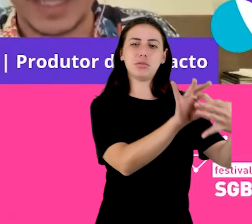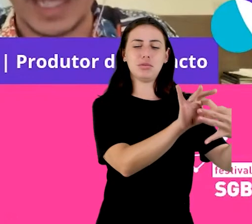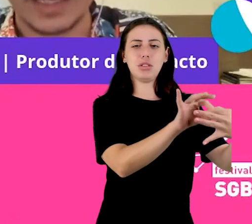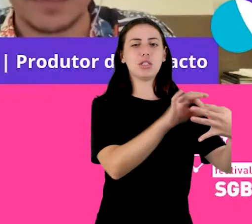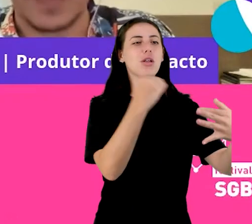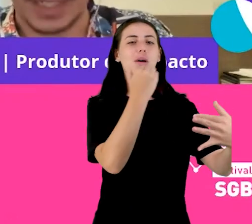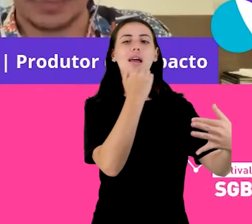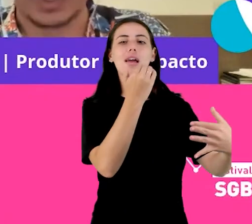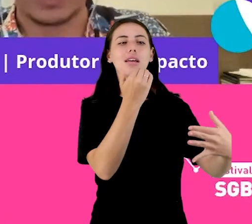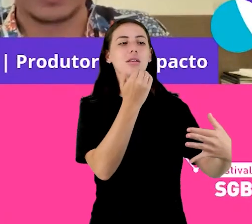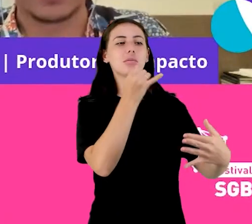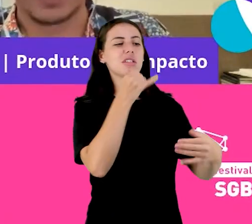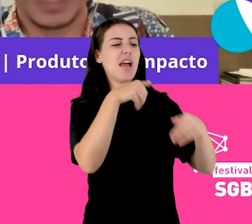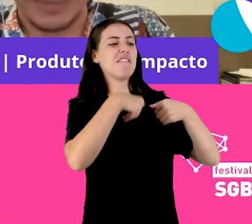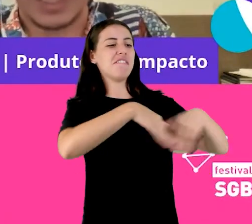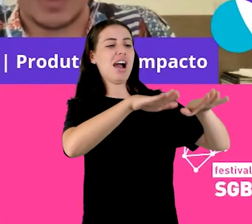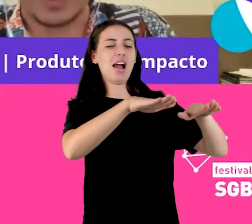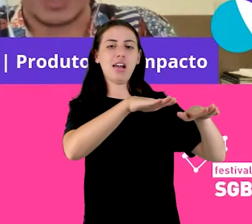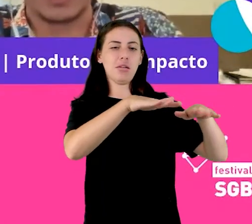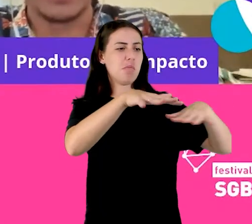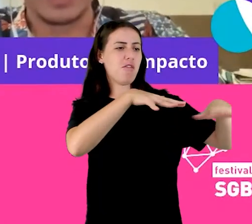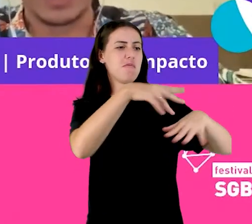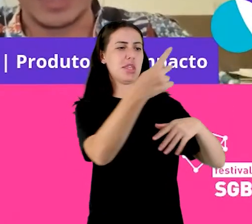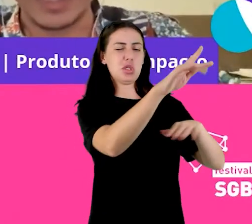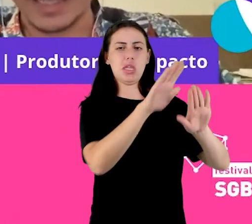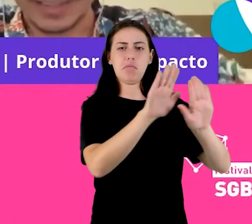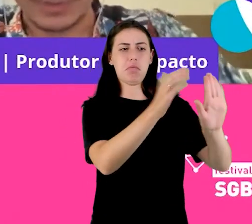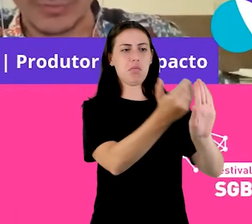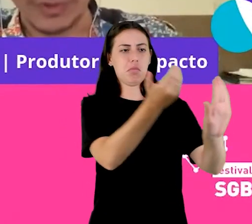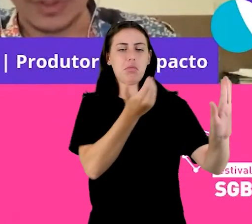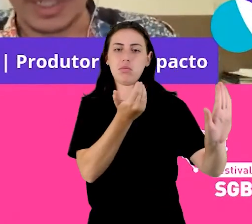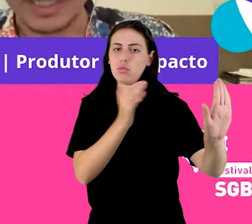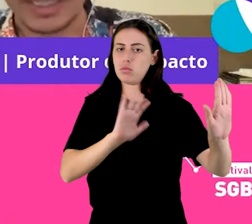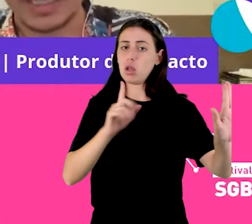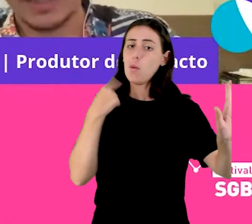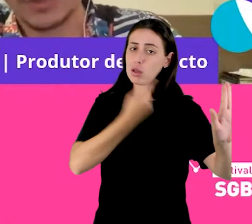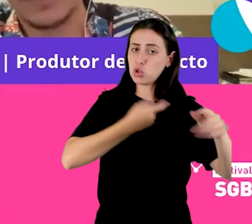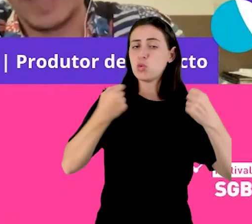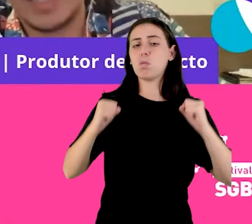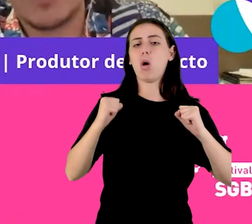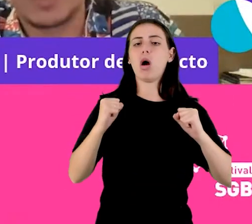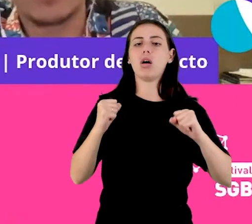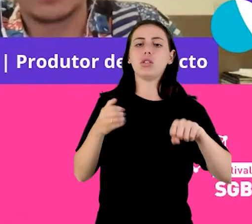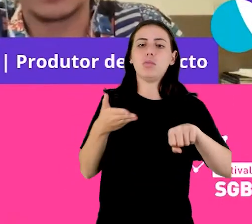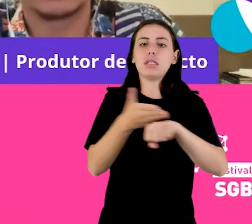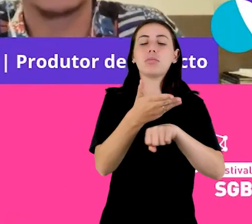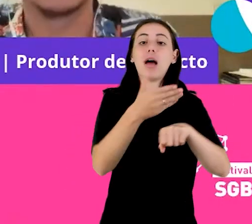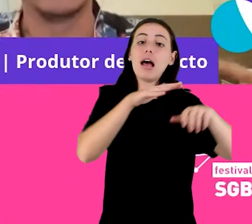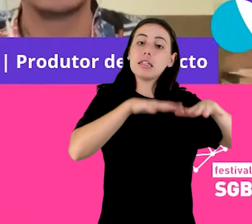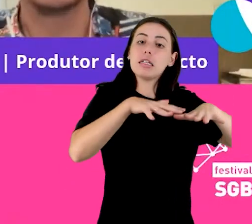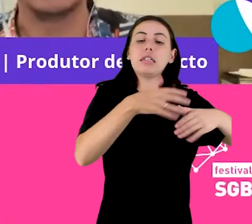trans para estar brigando por isso, né? Basta você ser uma pessoa que queira que tudo funcione, né? Inclusive, é recomendável que a